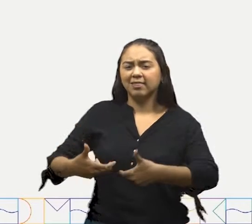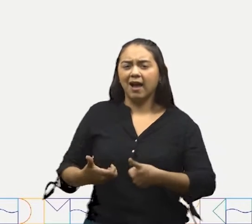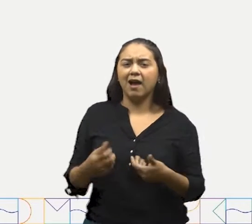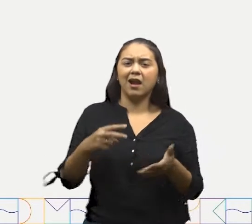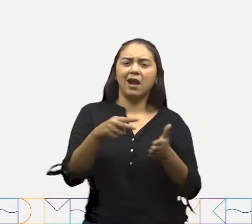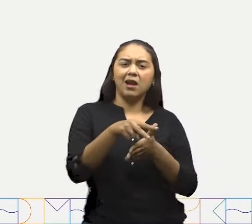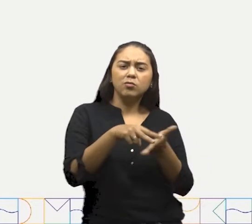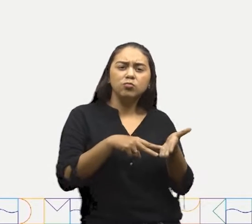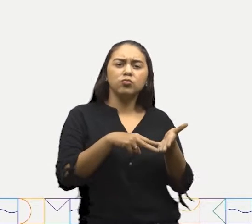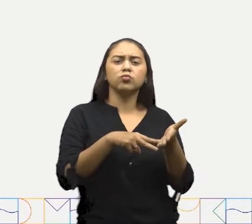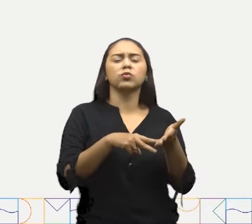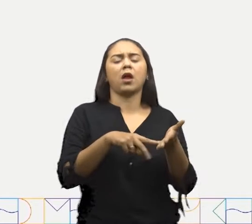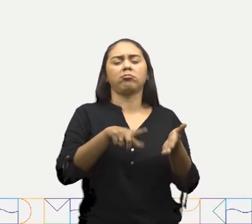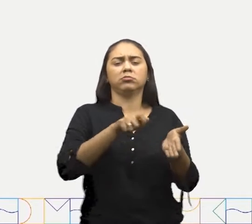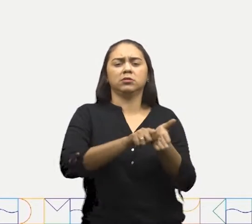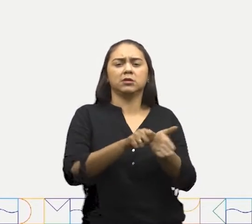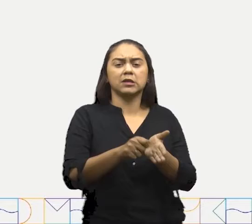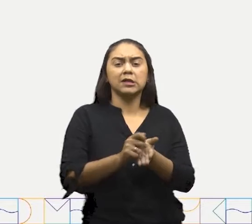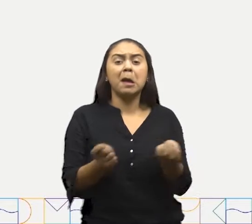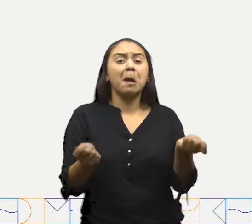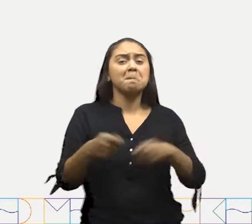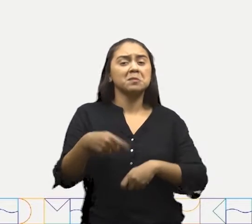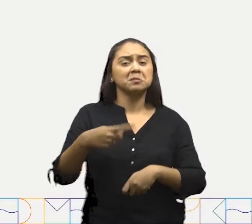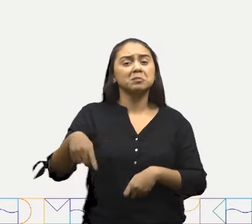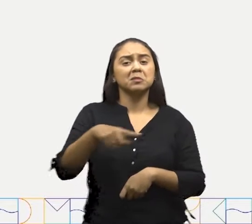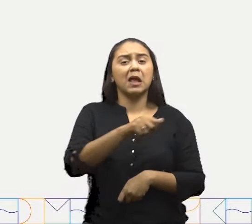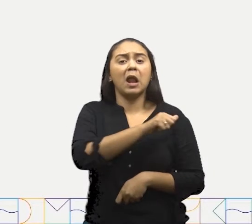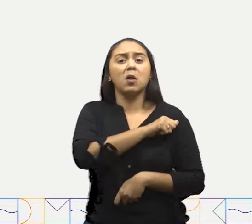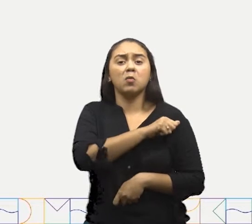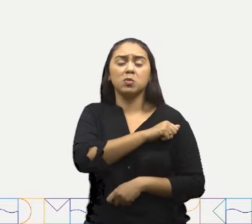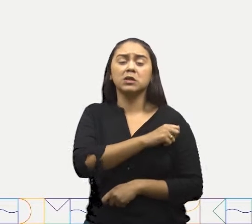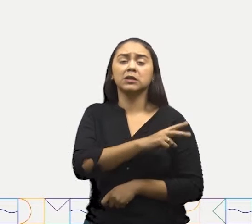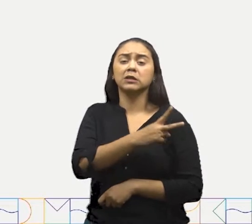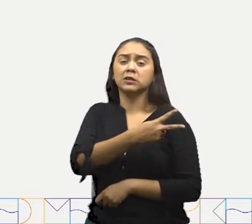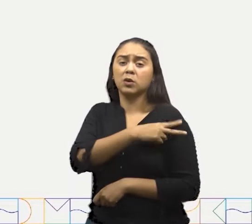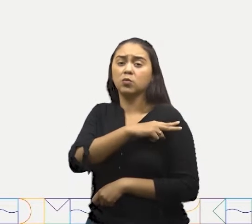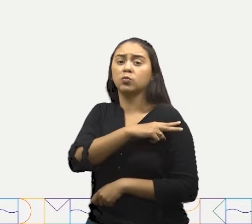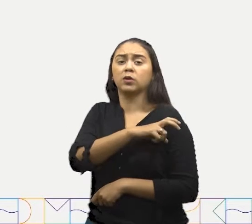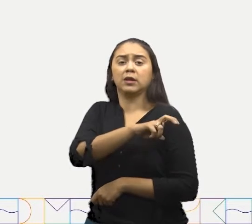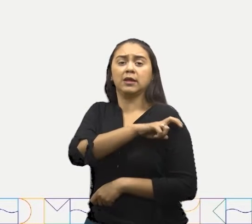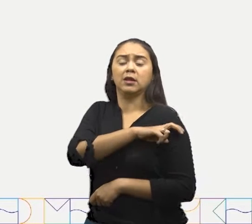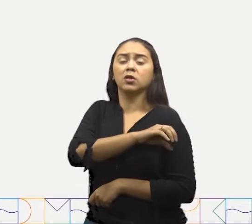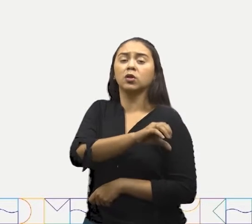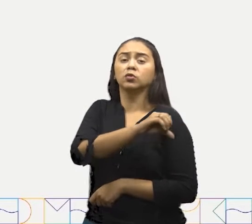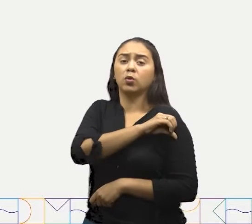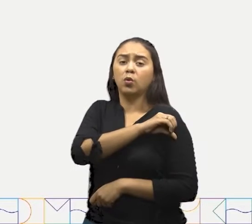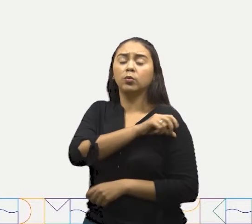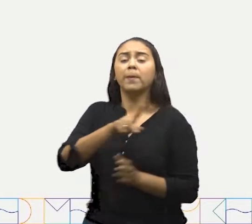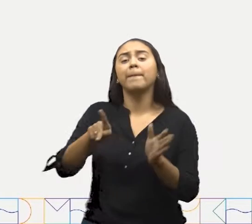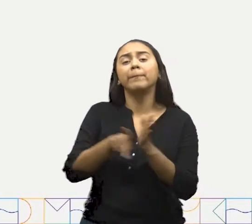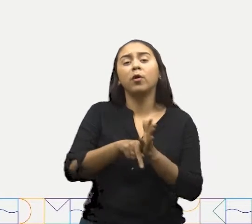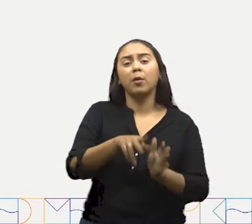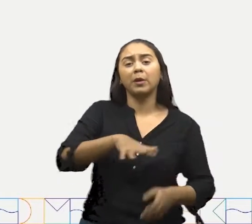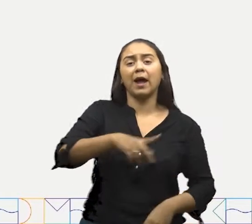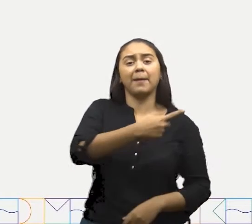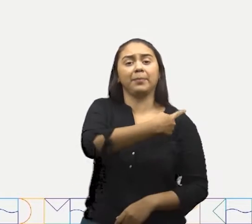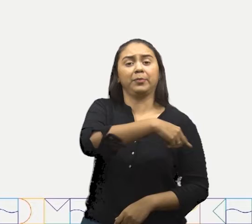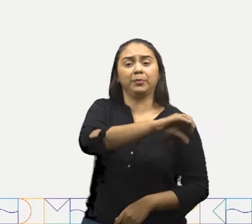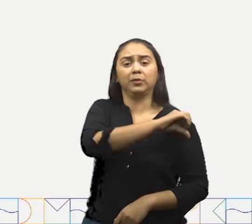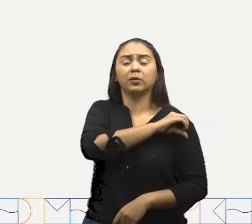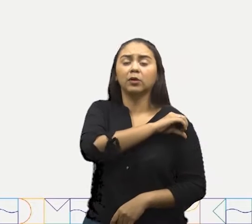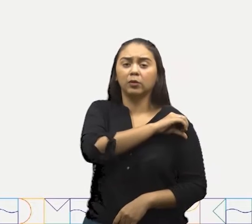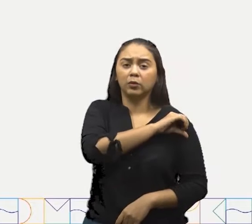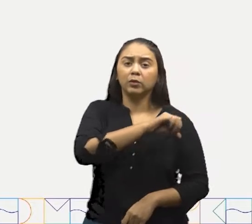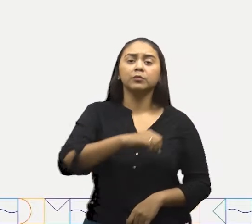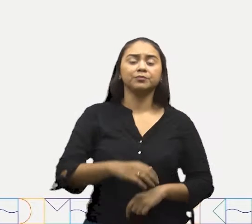escrita e a capacidade criadora dos alunos do 2º, 5º e 9º anos do ensino fundamental